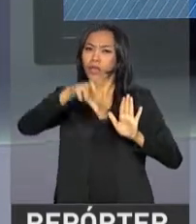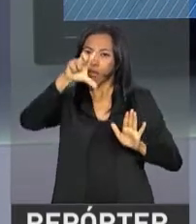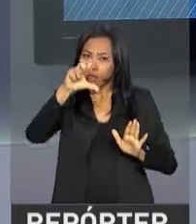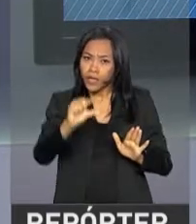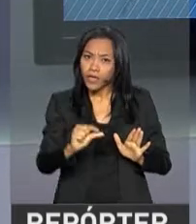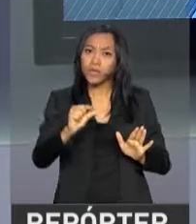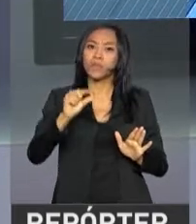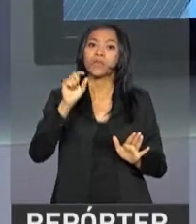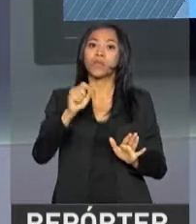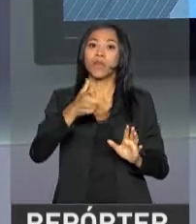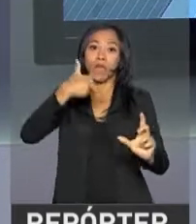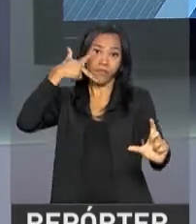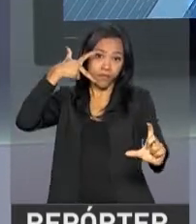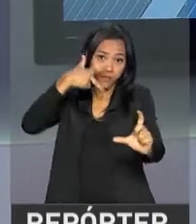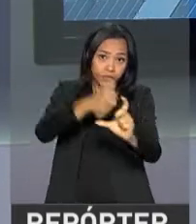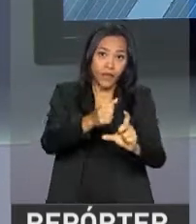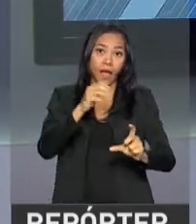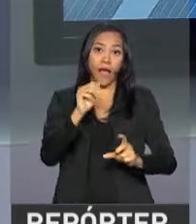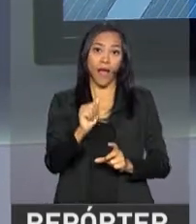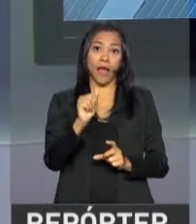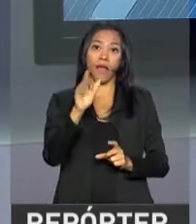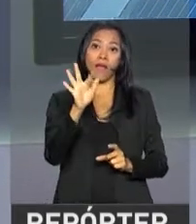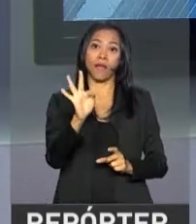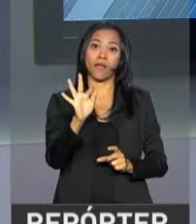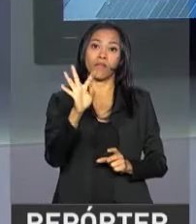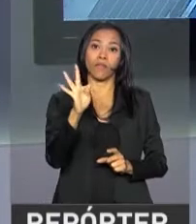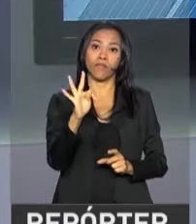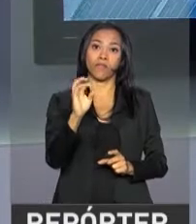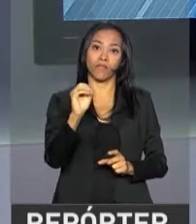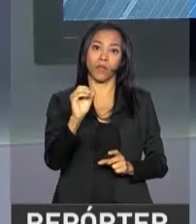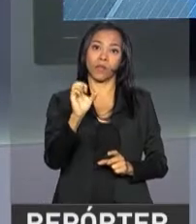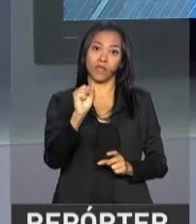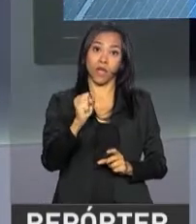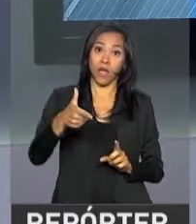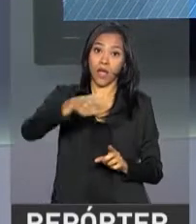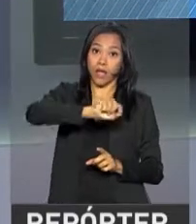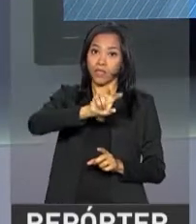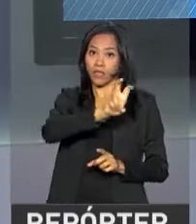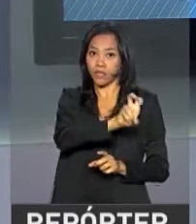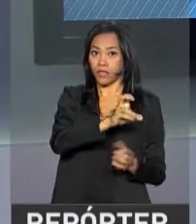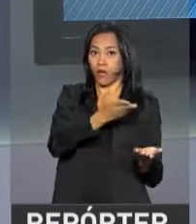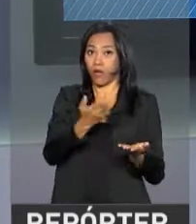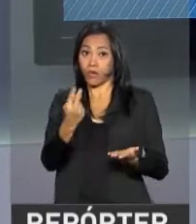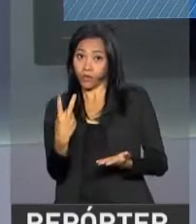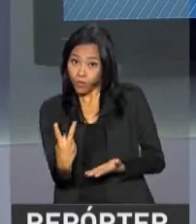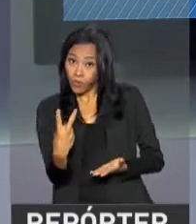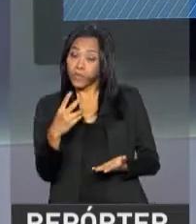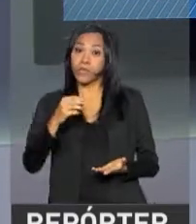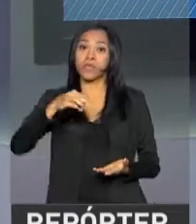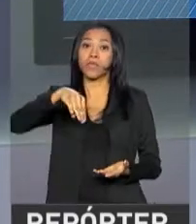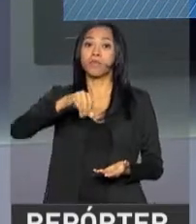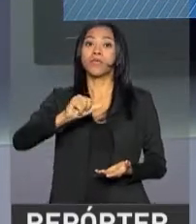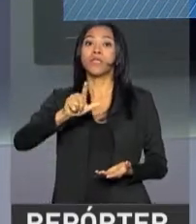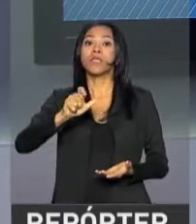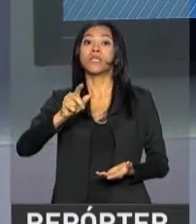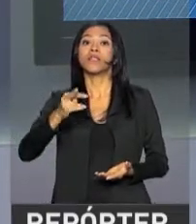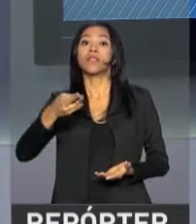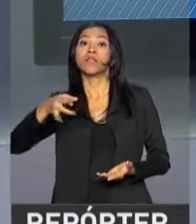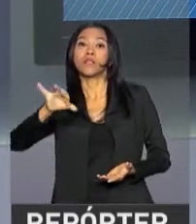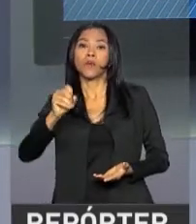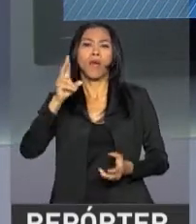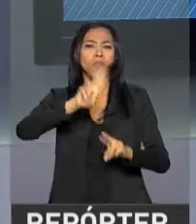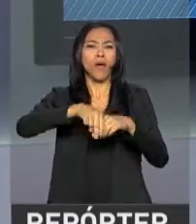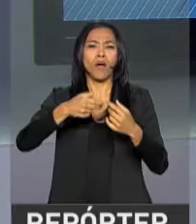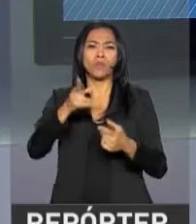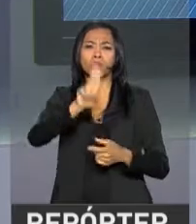contra a aftosa de cinco para dois mil litros um dos principais objetivos da mudança será o uso de uma injeção de menor